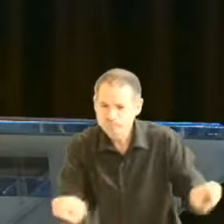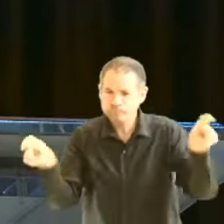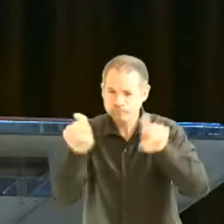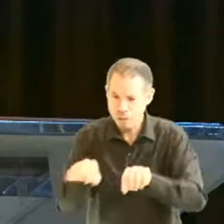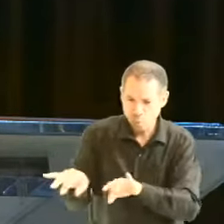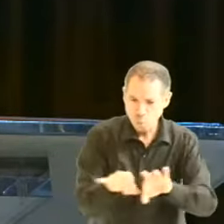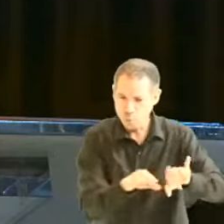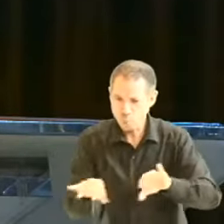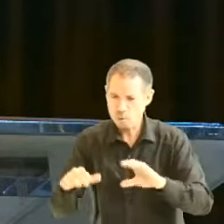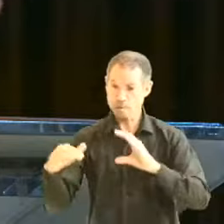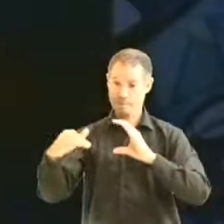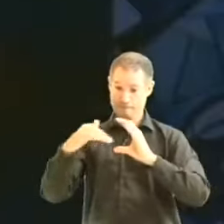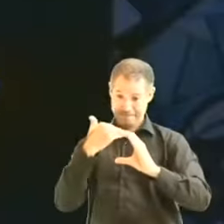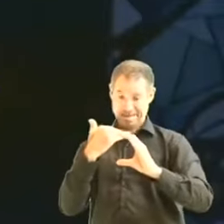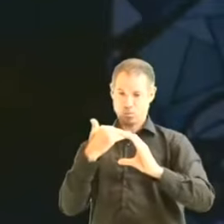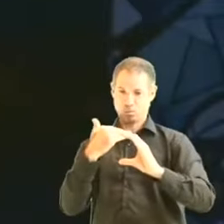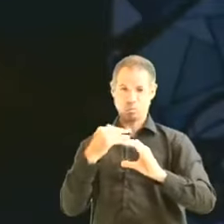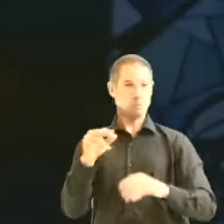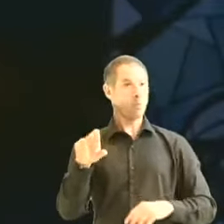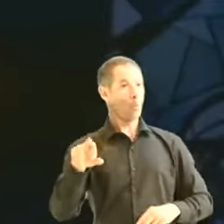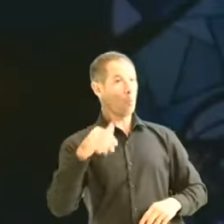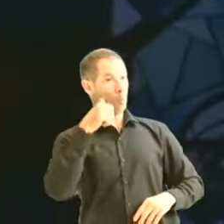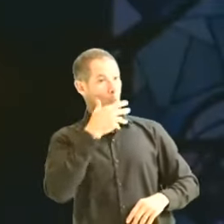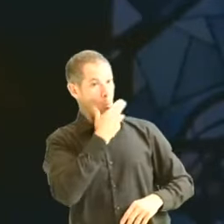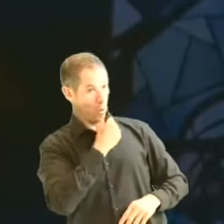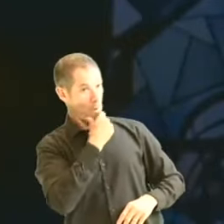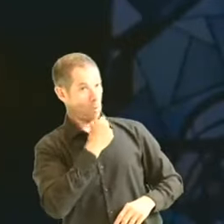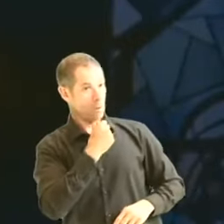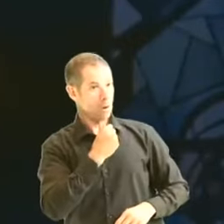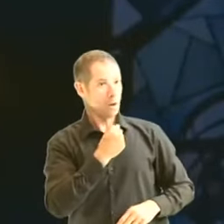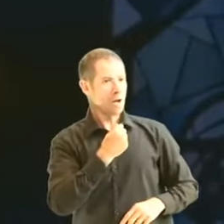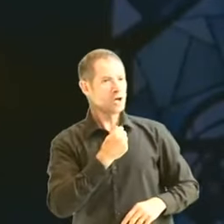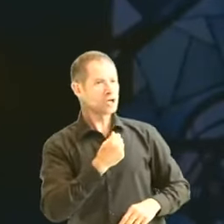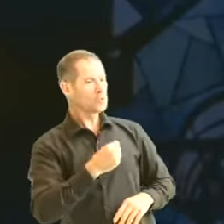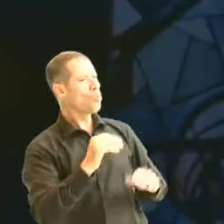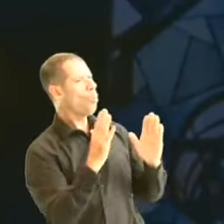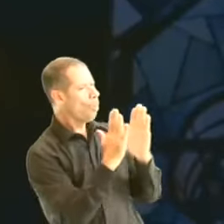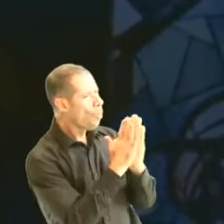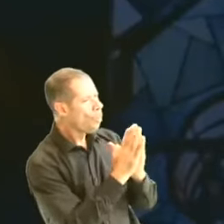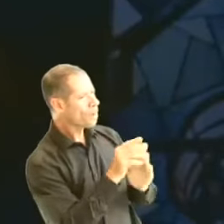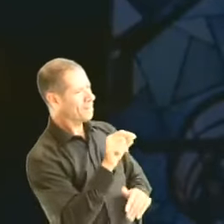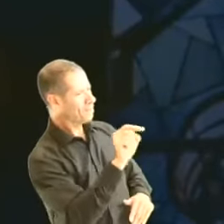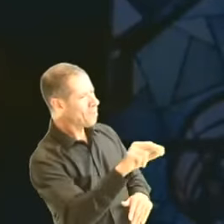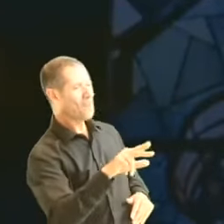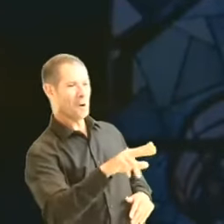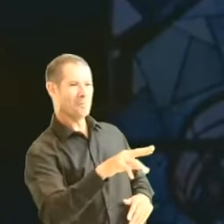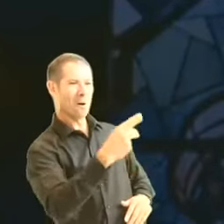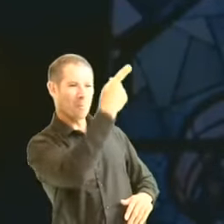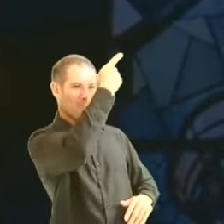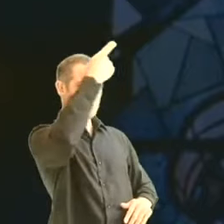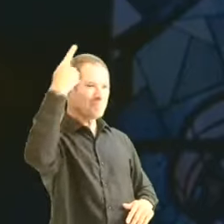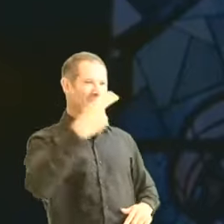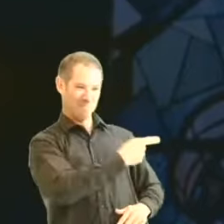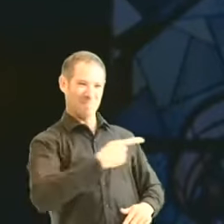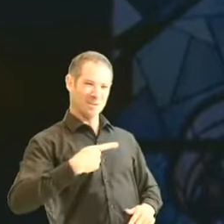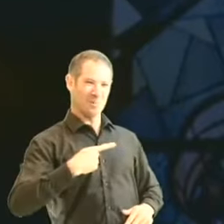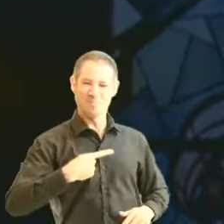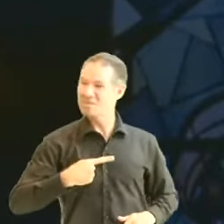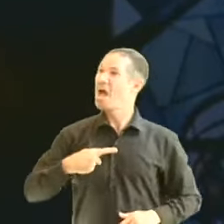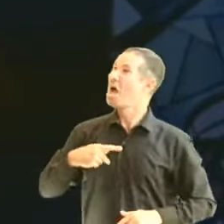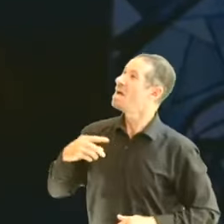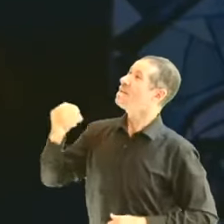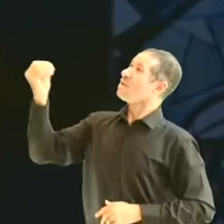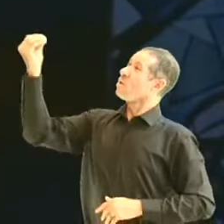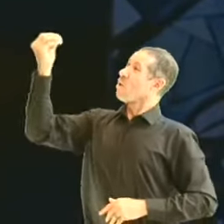nos meus e-mails tinha um e-mail de um irmão, dizendo assim, olha, estive orando pelo irmão, pelo pastor. E Deus colocou